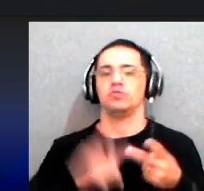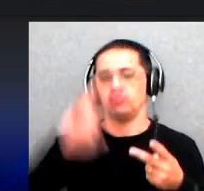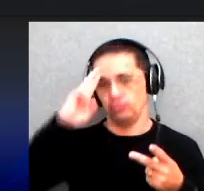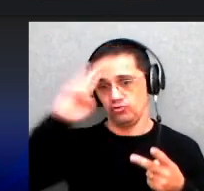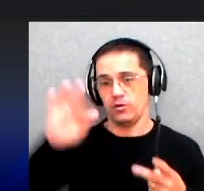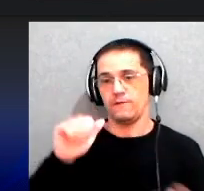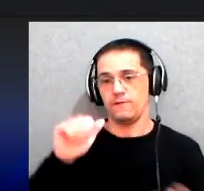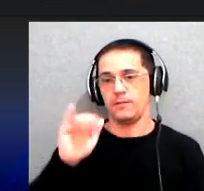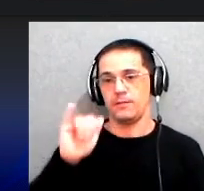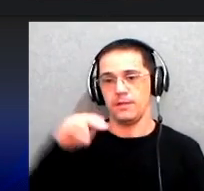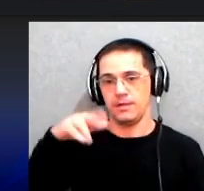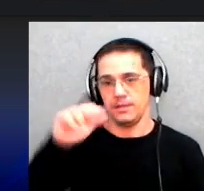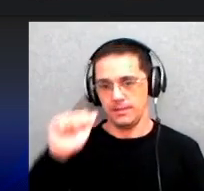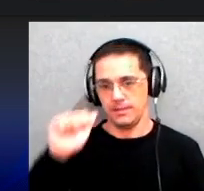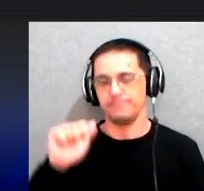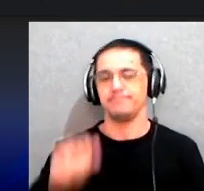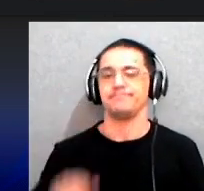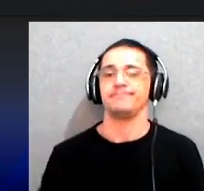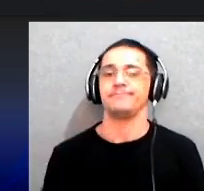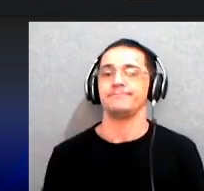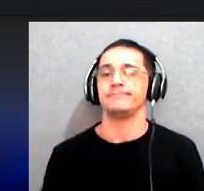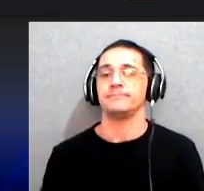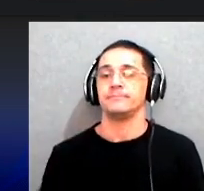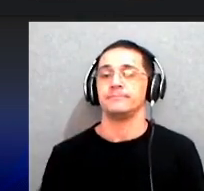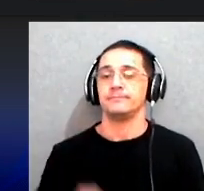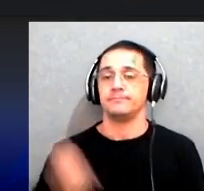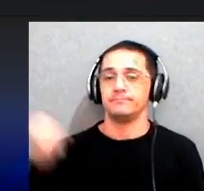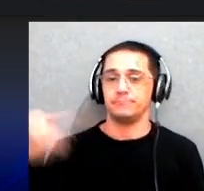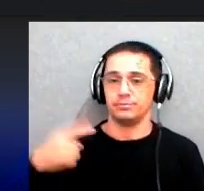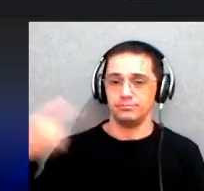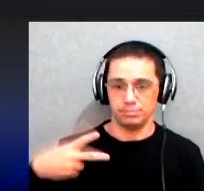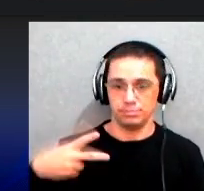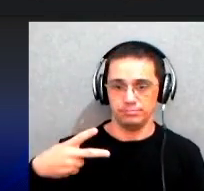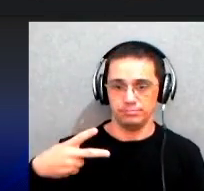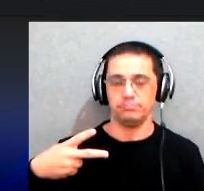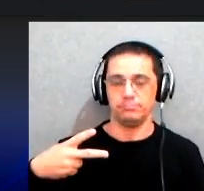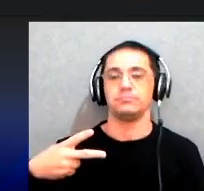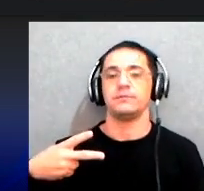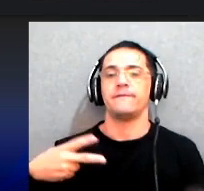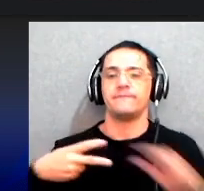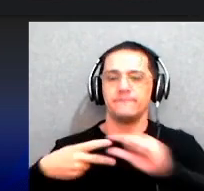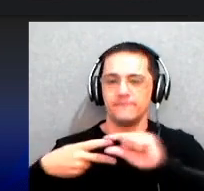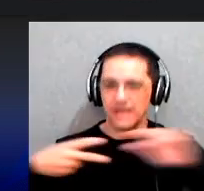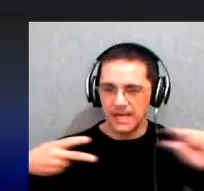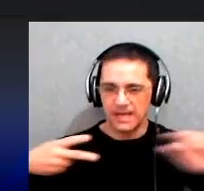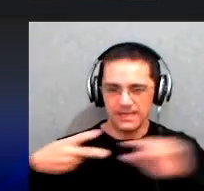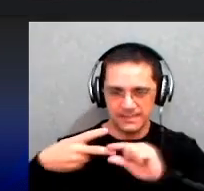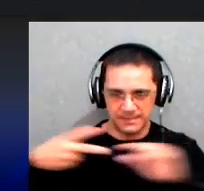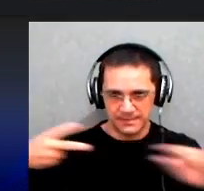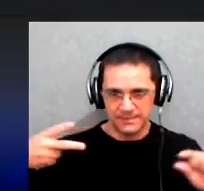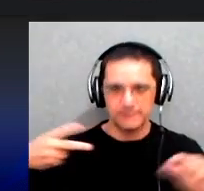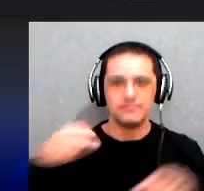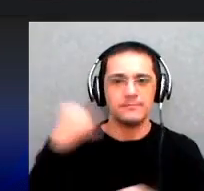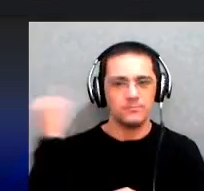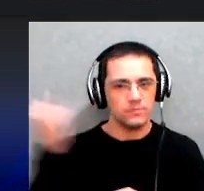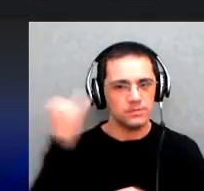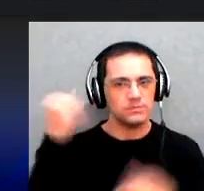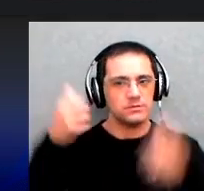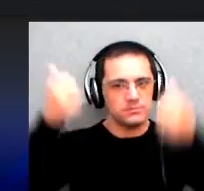duas citações me parecem necessárias para o